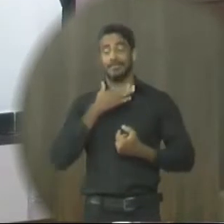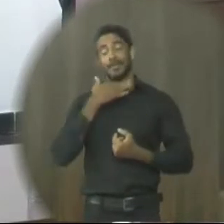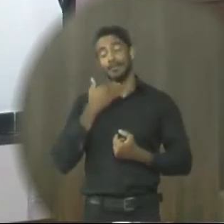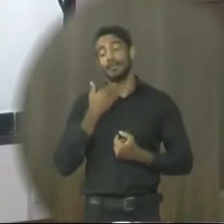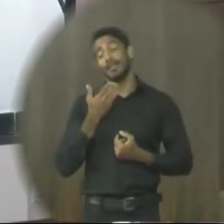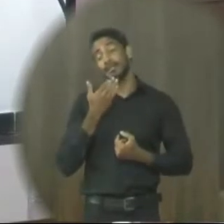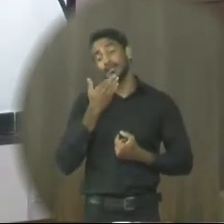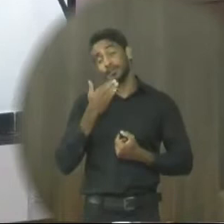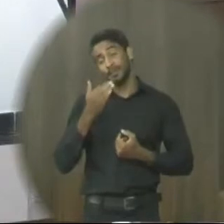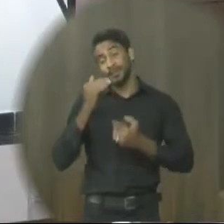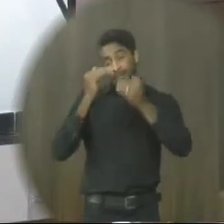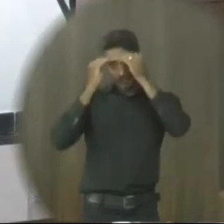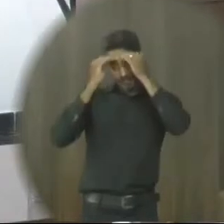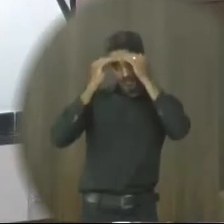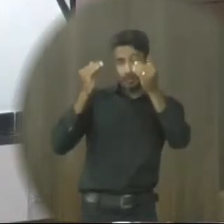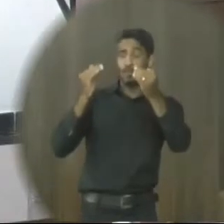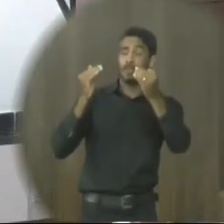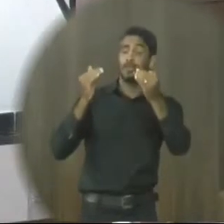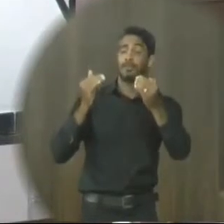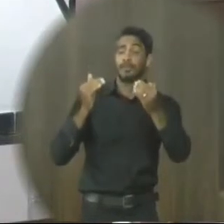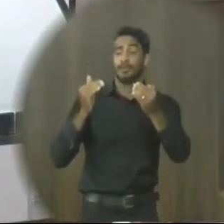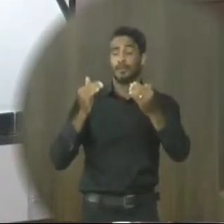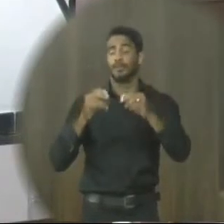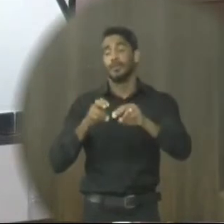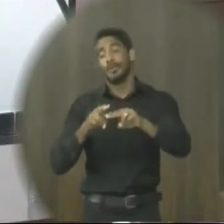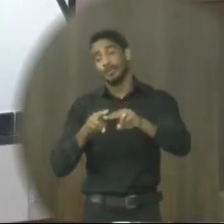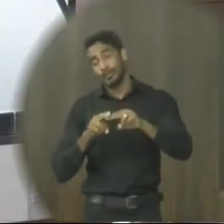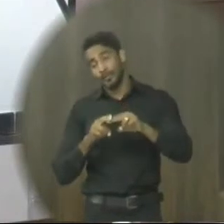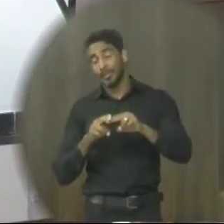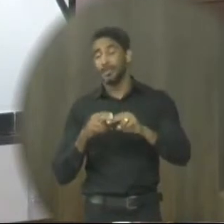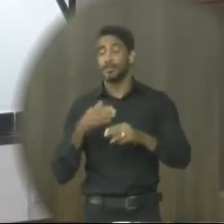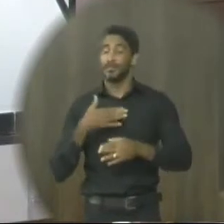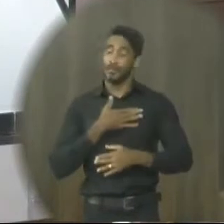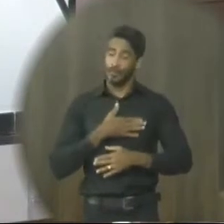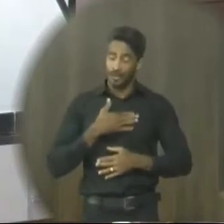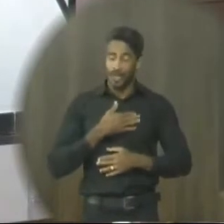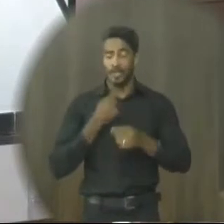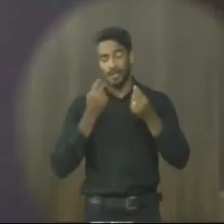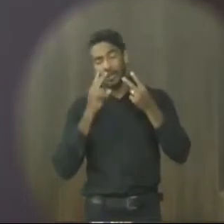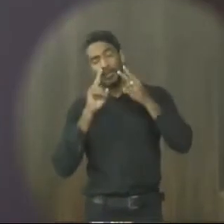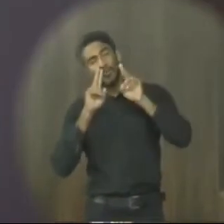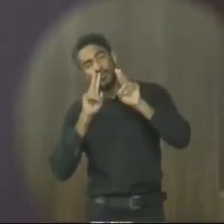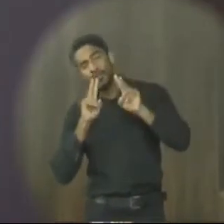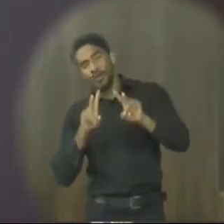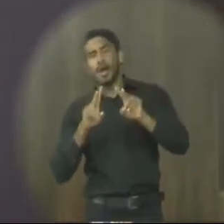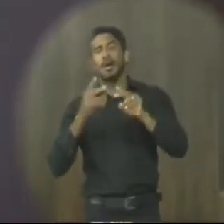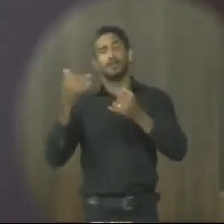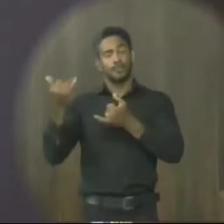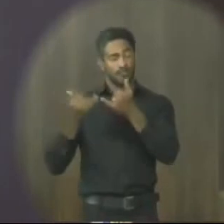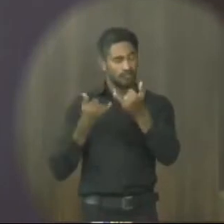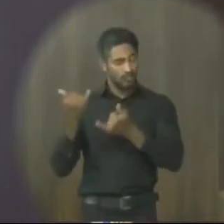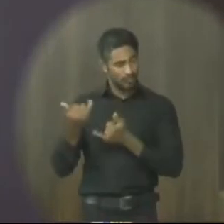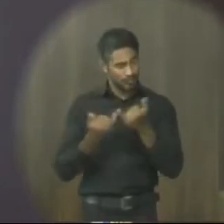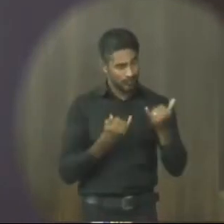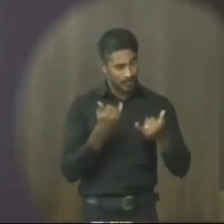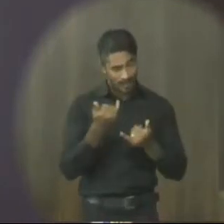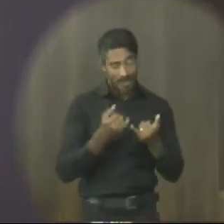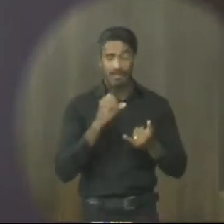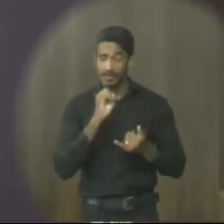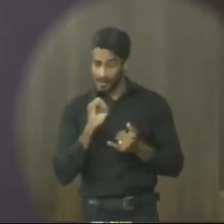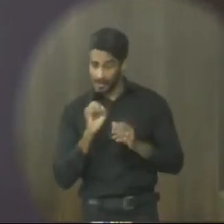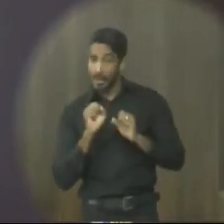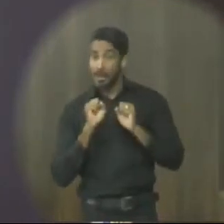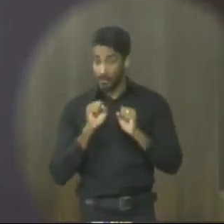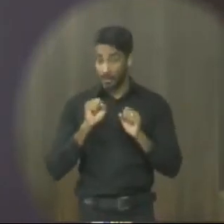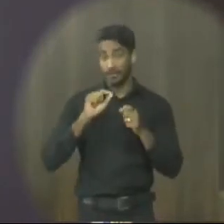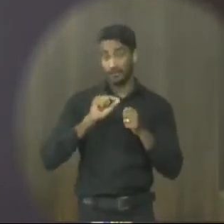dignidade. Dignidade que eles pedem. Então, é isso aí que eu gostaria que o senhor olhasse, nos falasse, se há essa